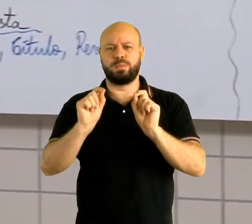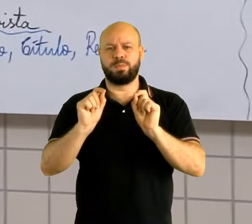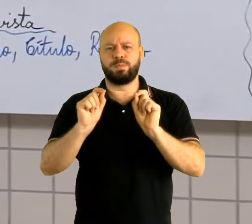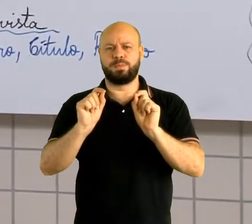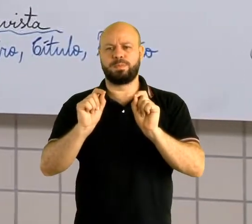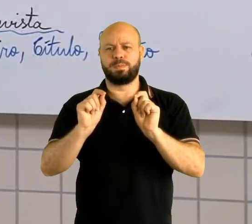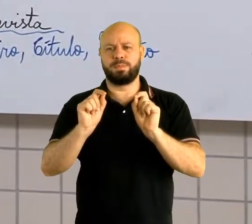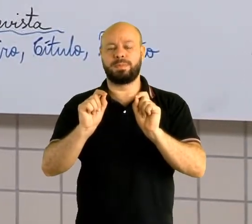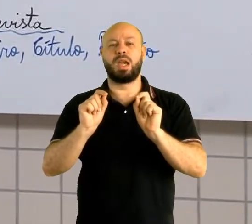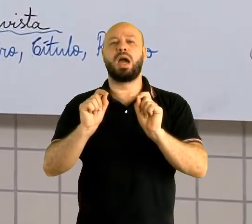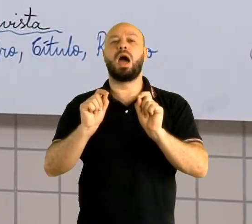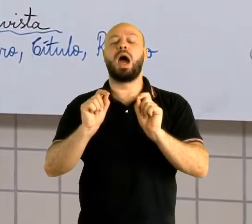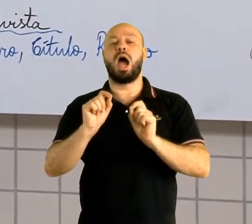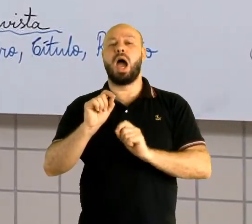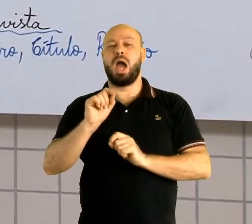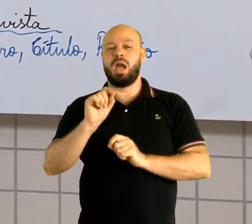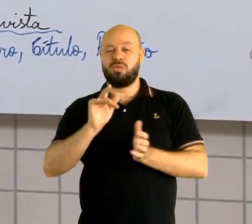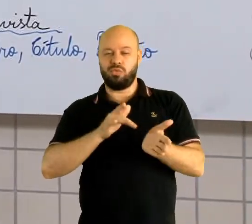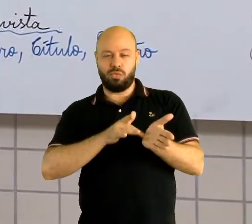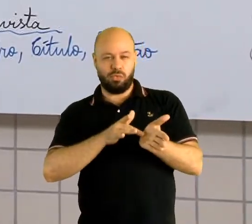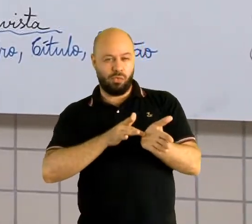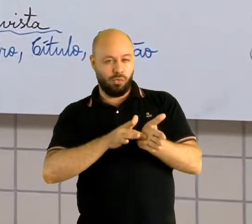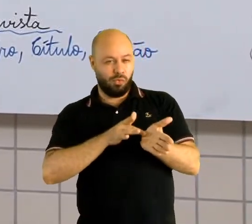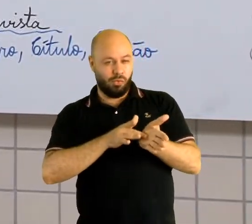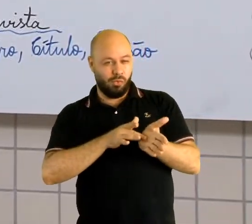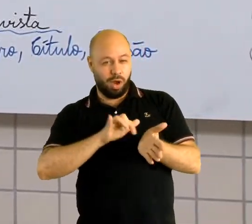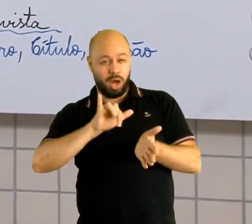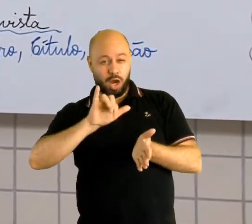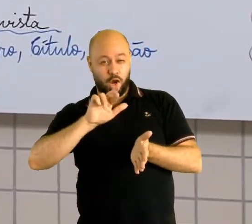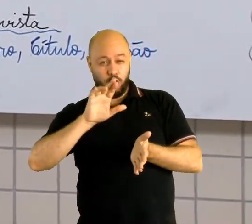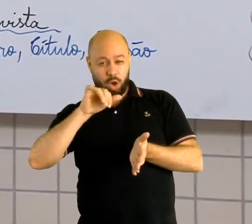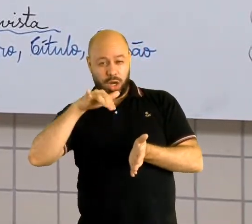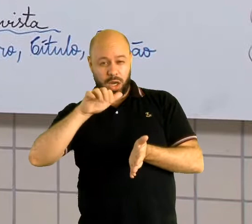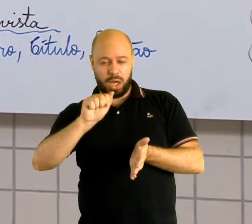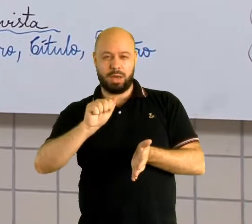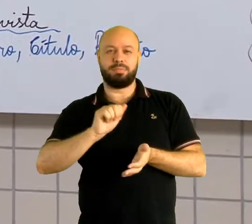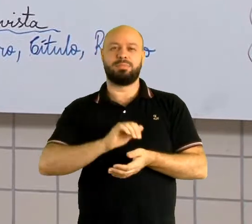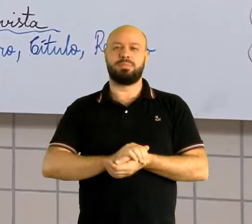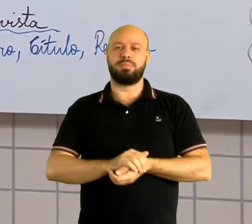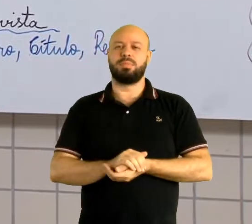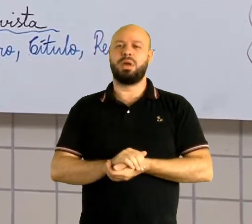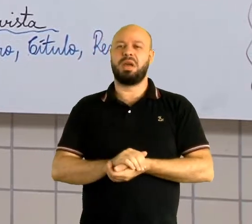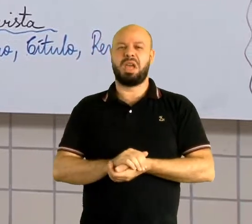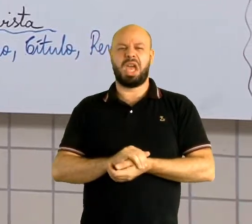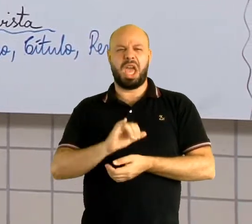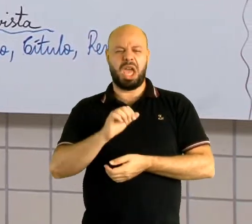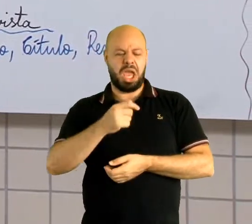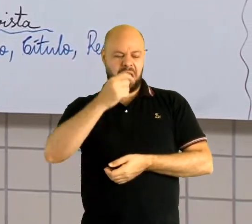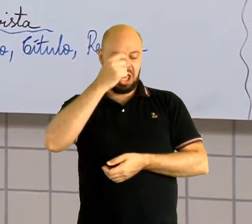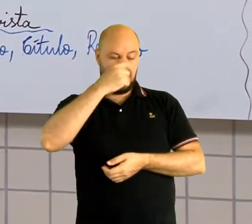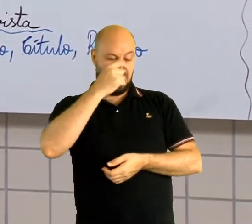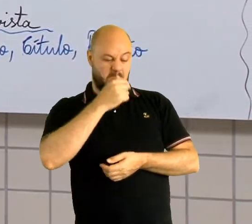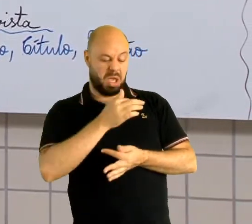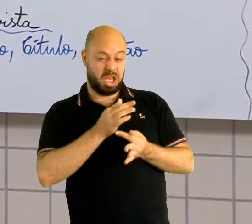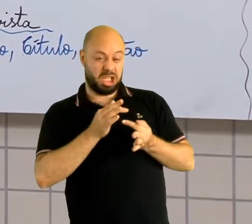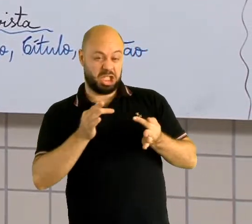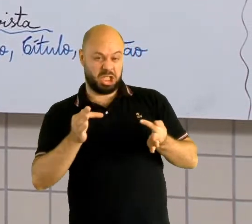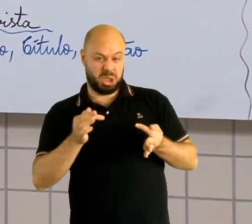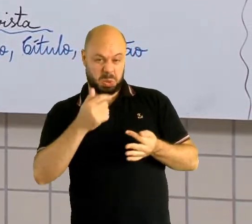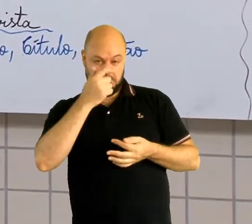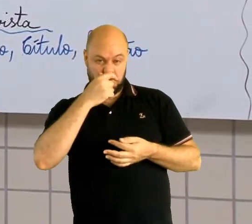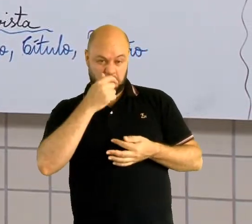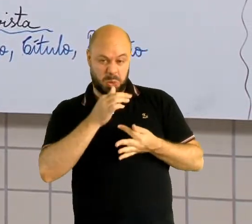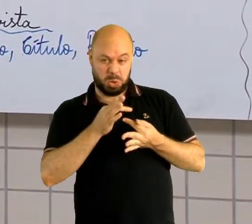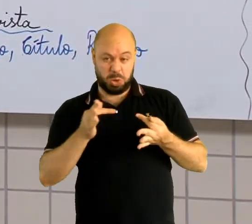significado de ironia. Como encara chamarem você de gripezinha? Usaram lá na gripezinha o